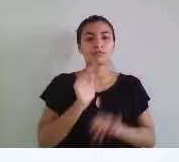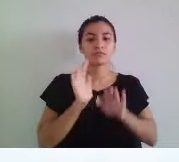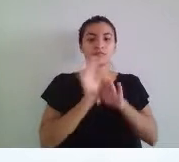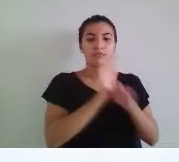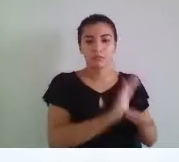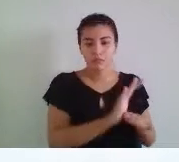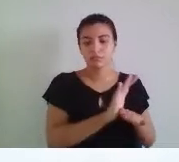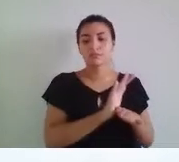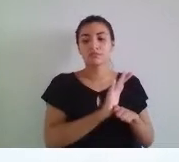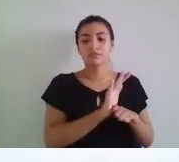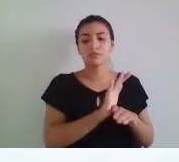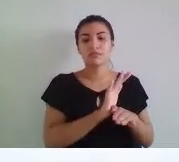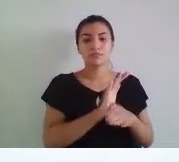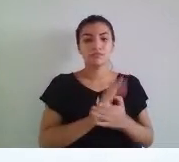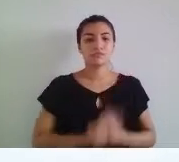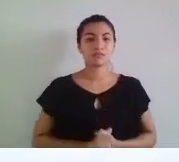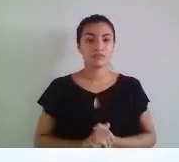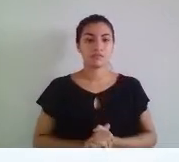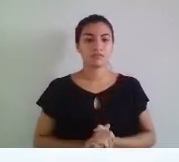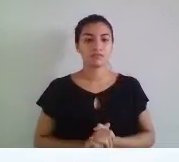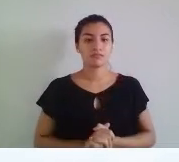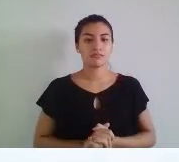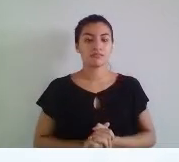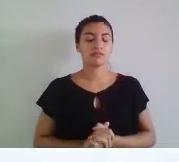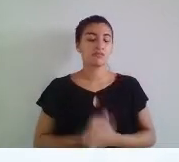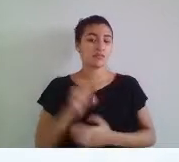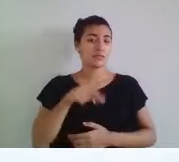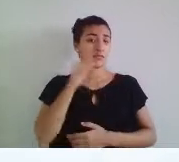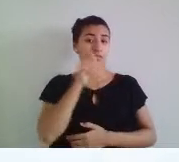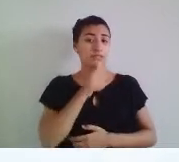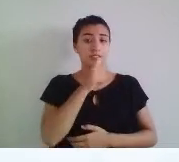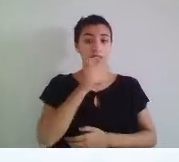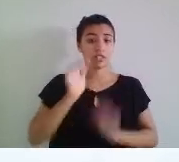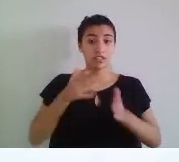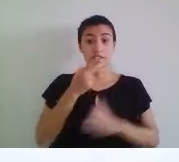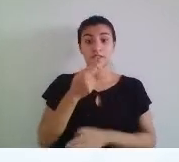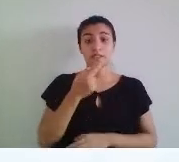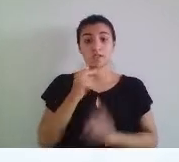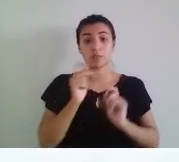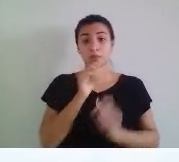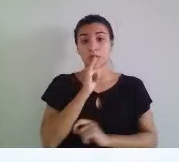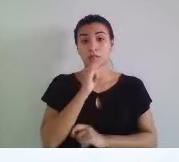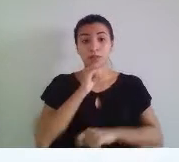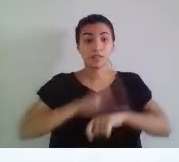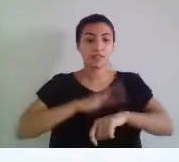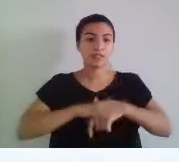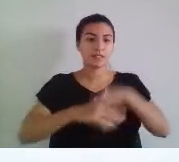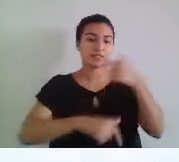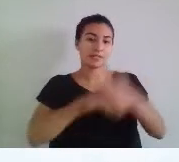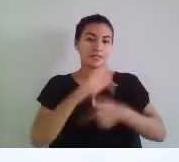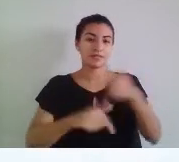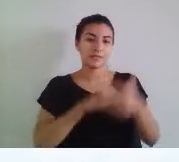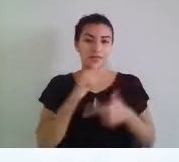sendo divididos. Direitos sagrados, né, como você acabou de falar, o tempo de trabalho.